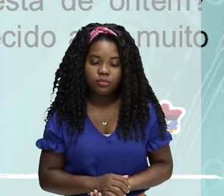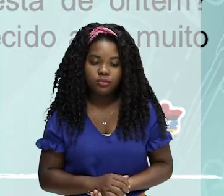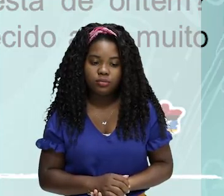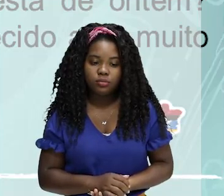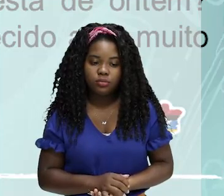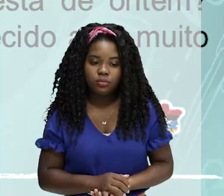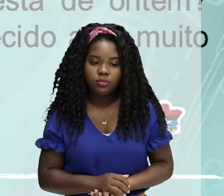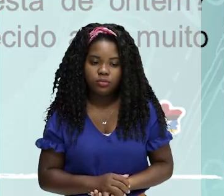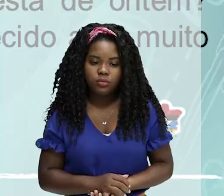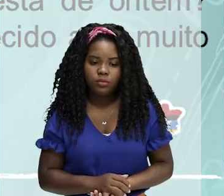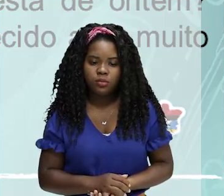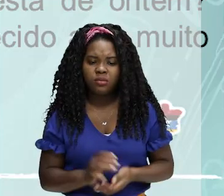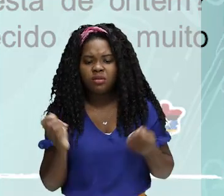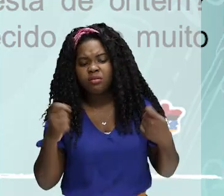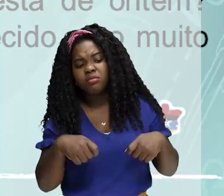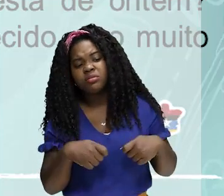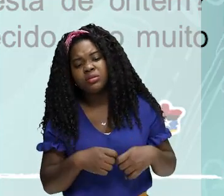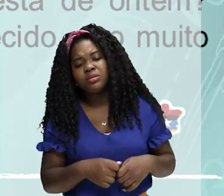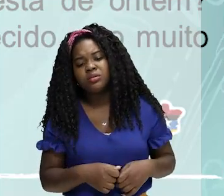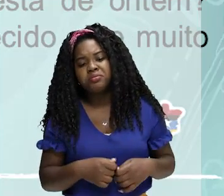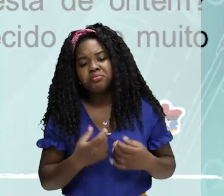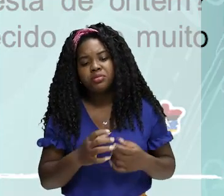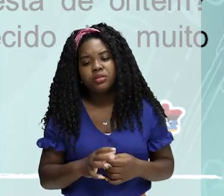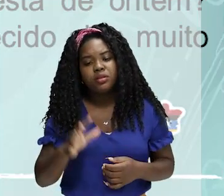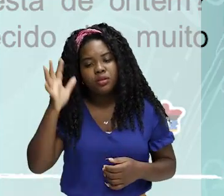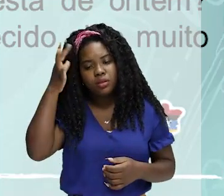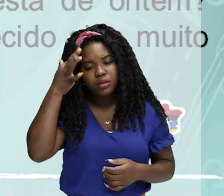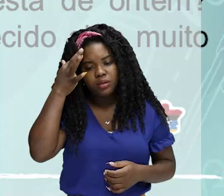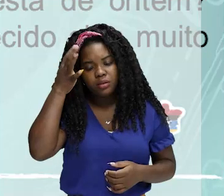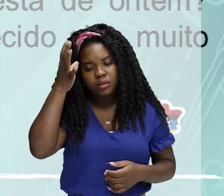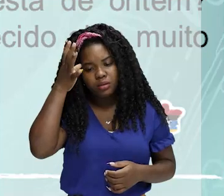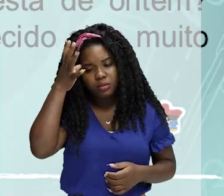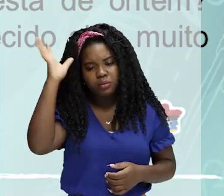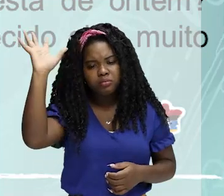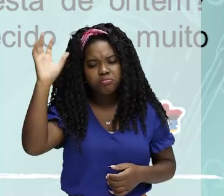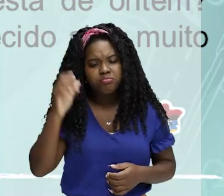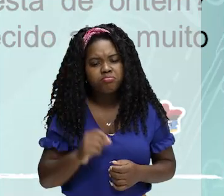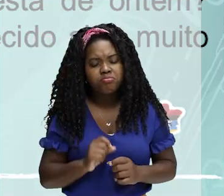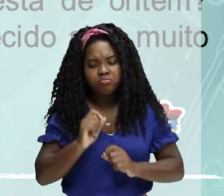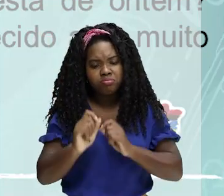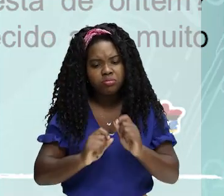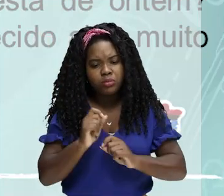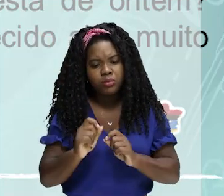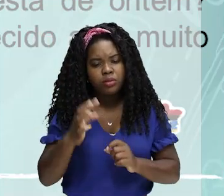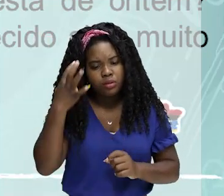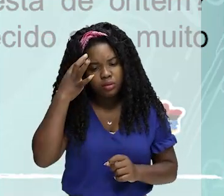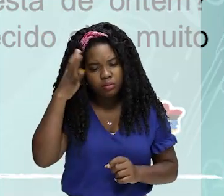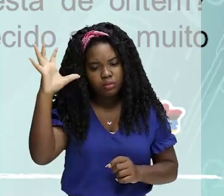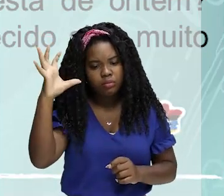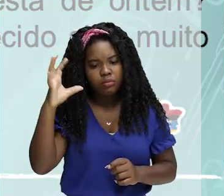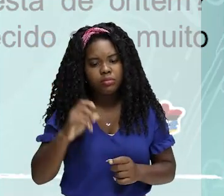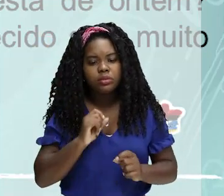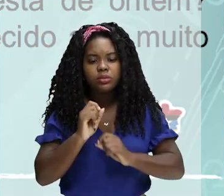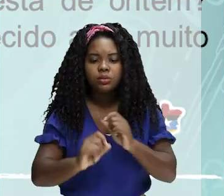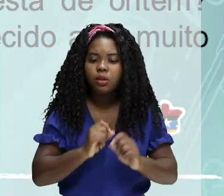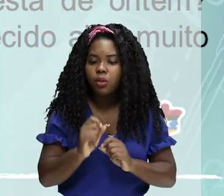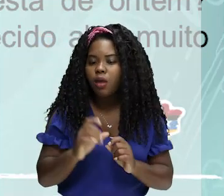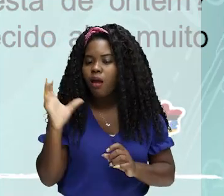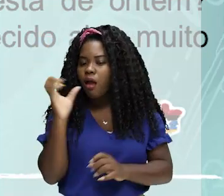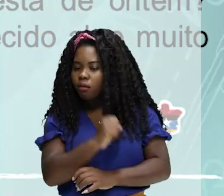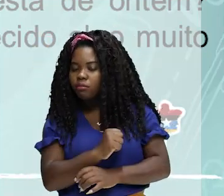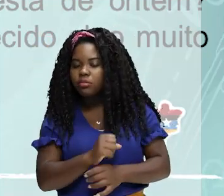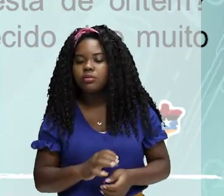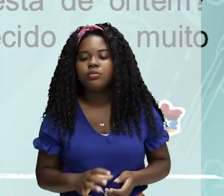foi possível solucionar esses problemas tão rápido? A resposta, quizás